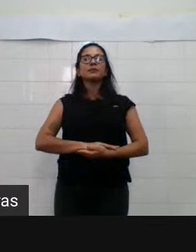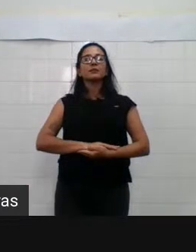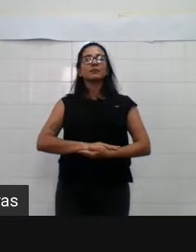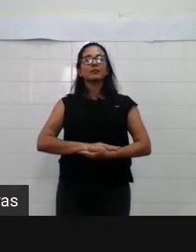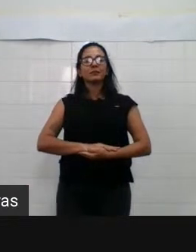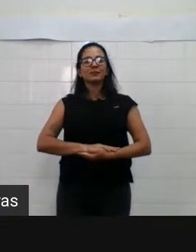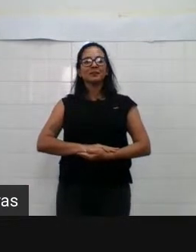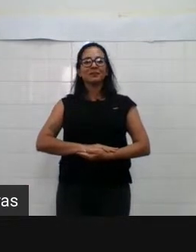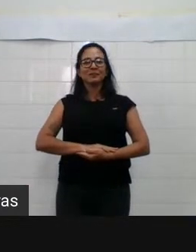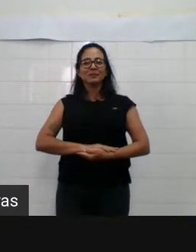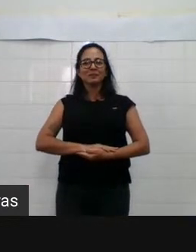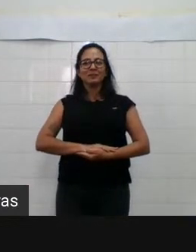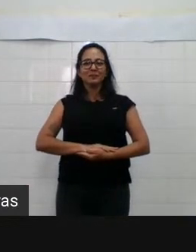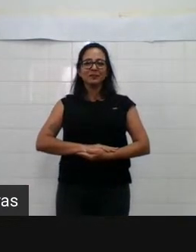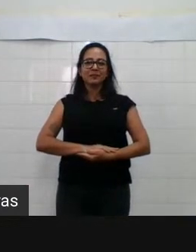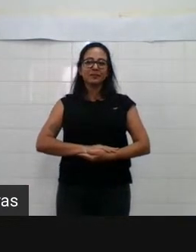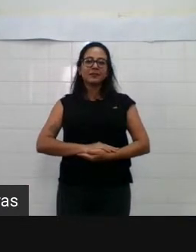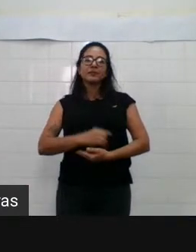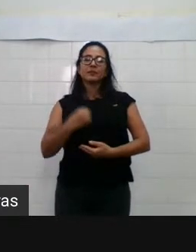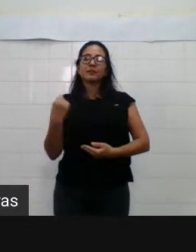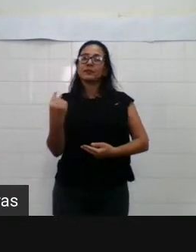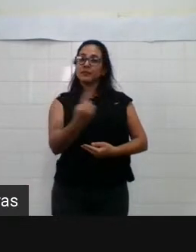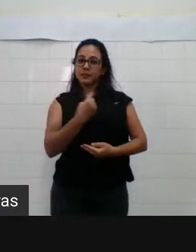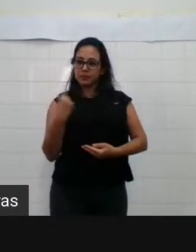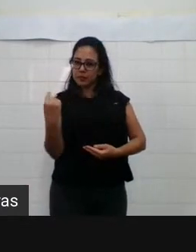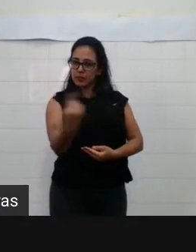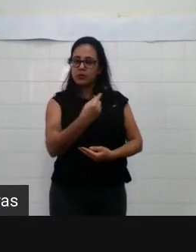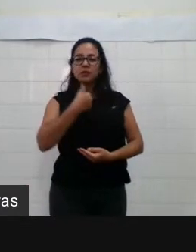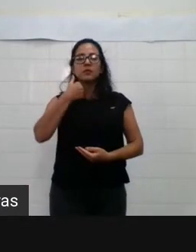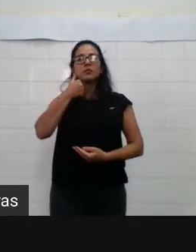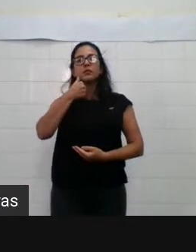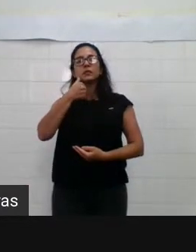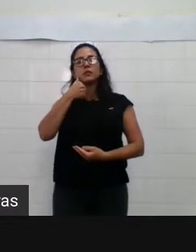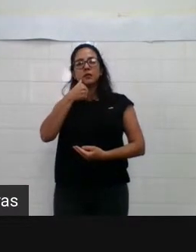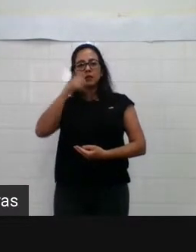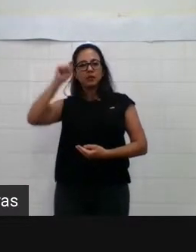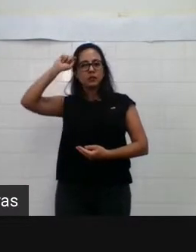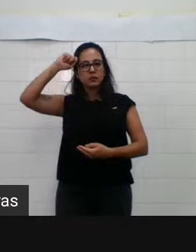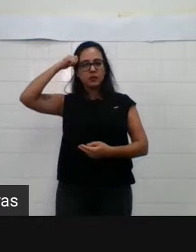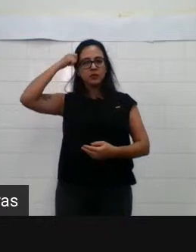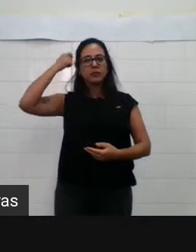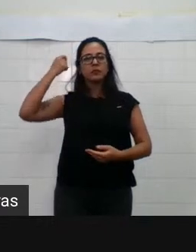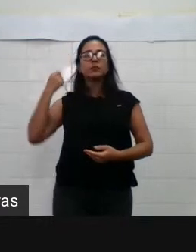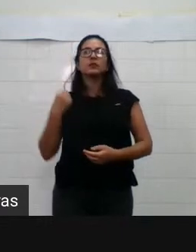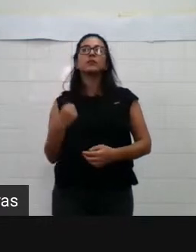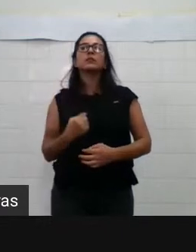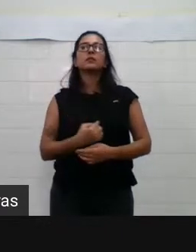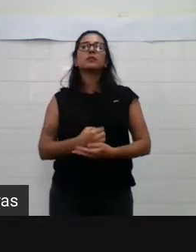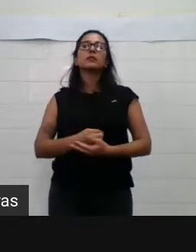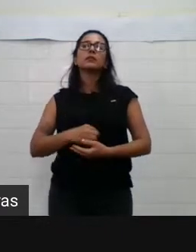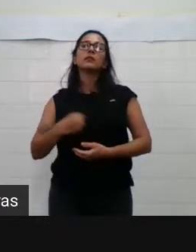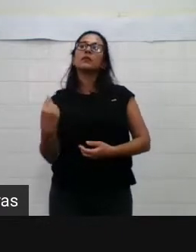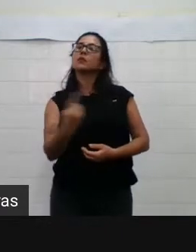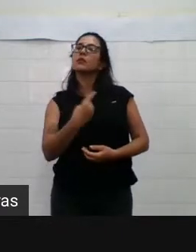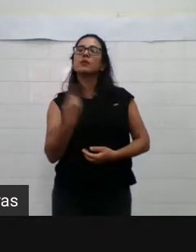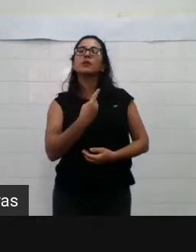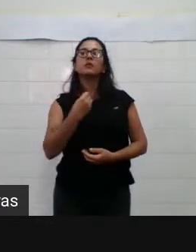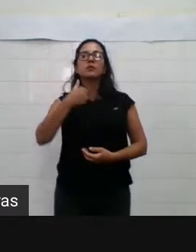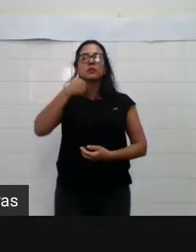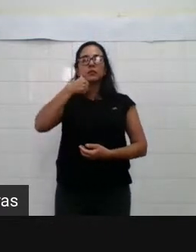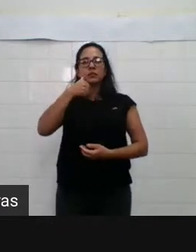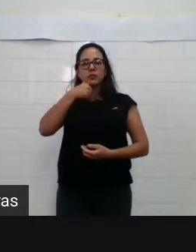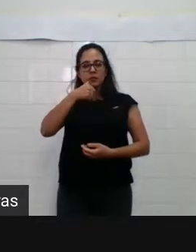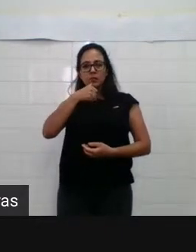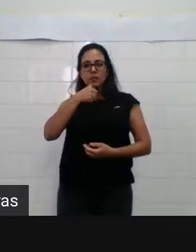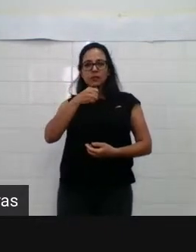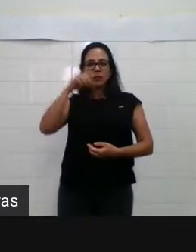Que nós, mulheres, que nós, mulheres negras, que nós, mulheres indígenas,